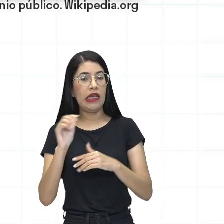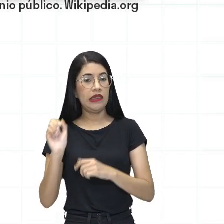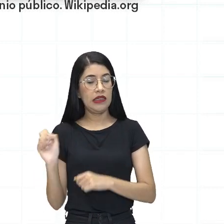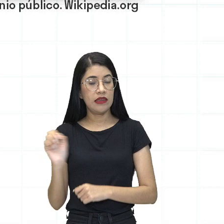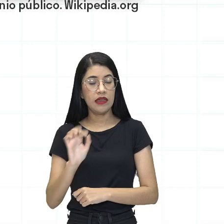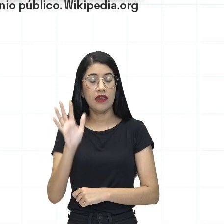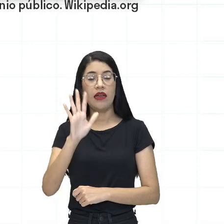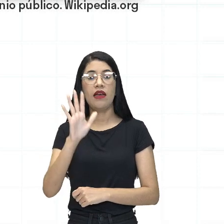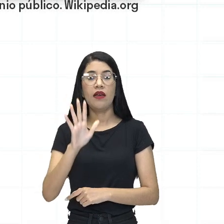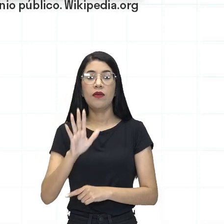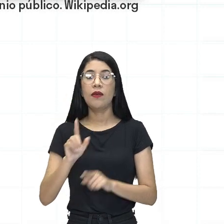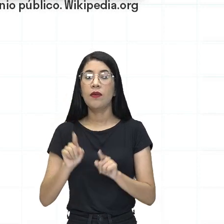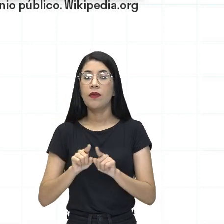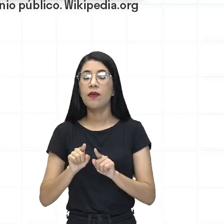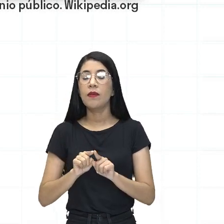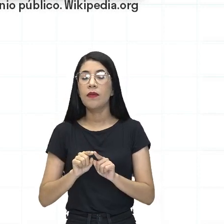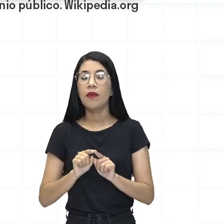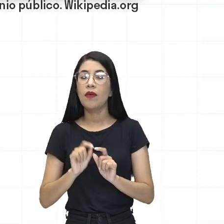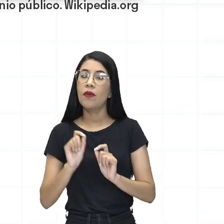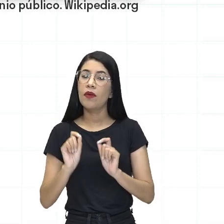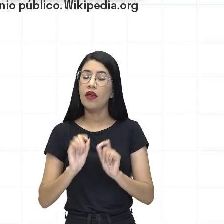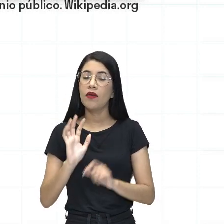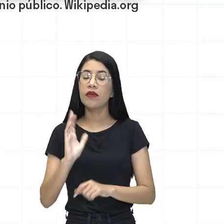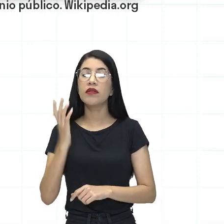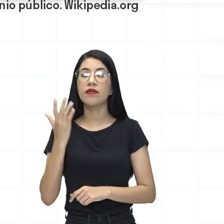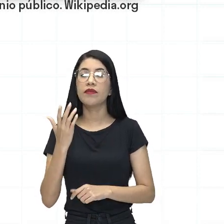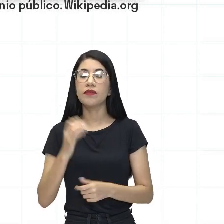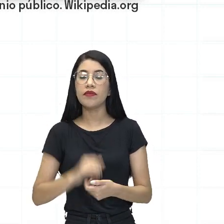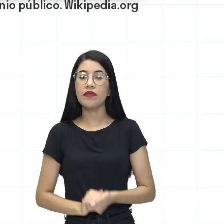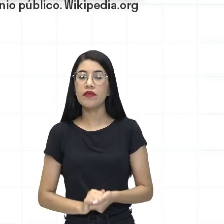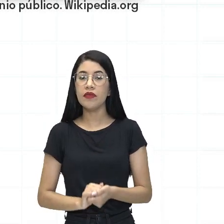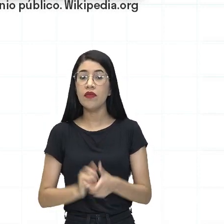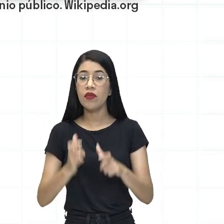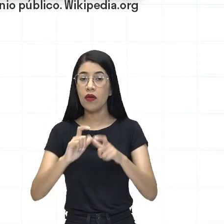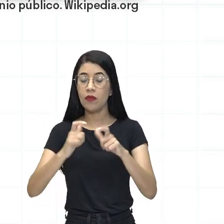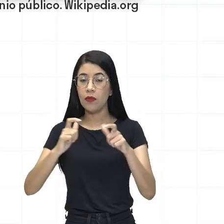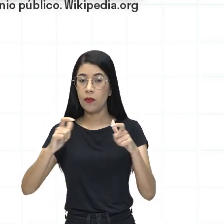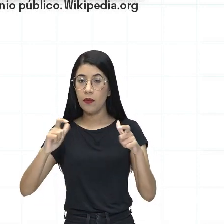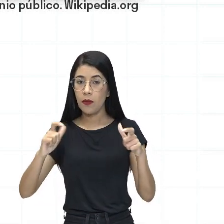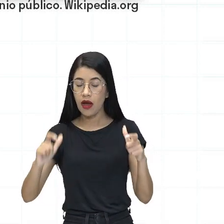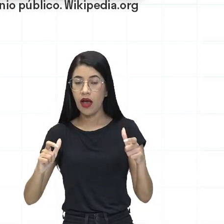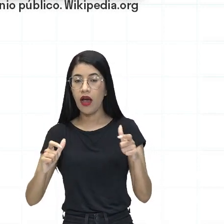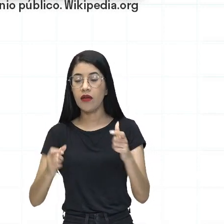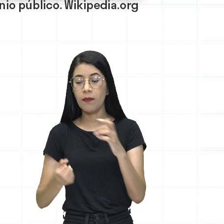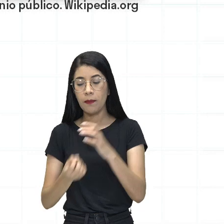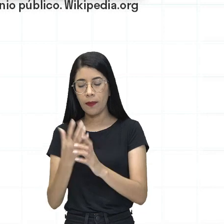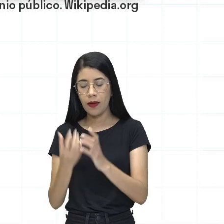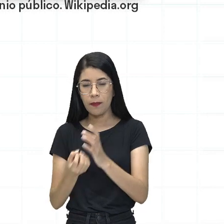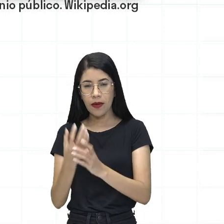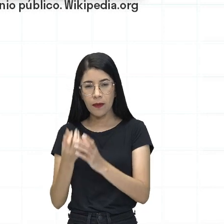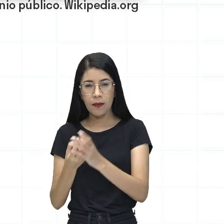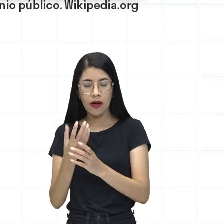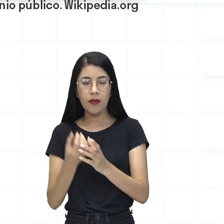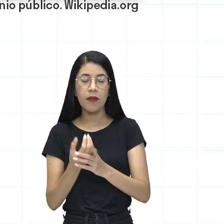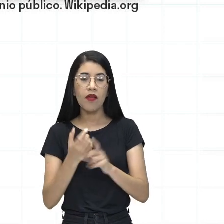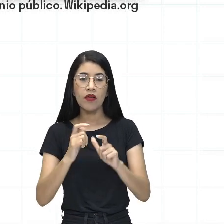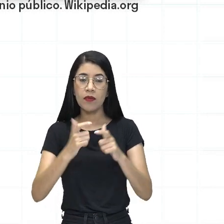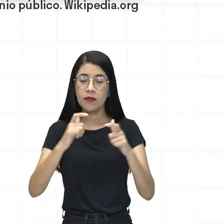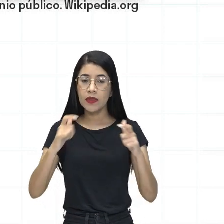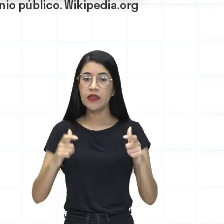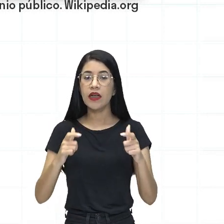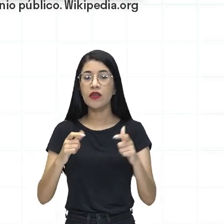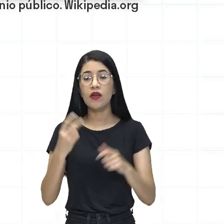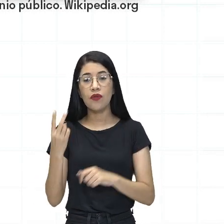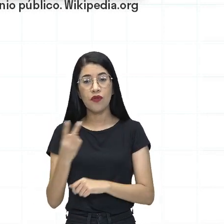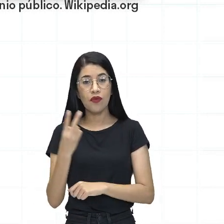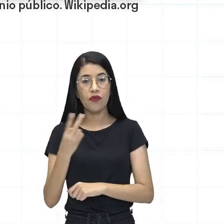caros, eles, com o aumento da quantidade produzida das mercadorias, dos produtos,